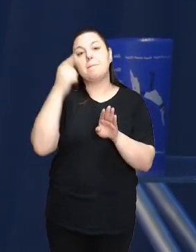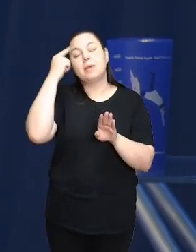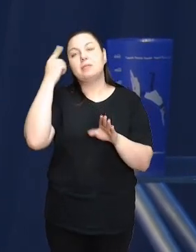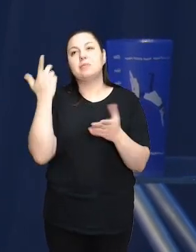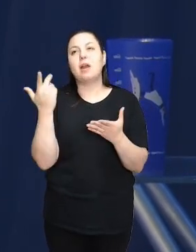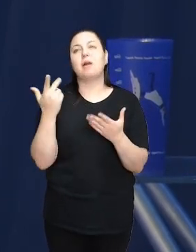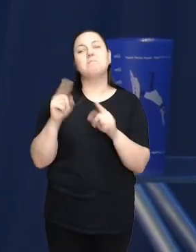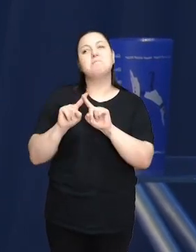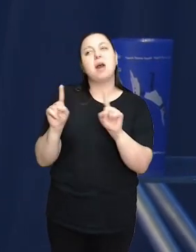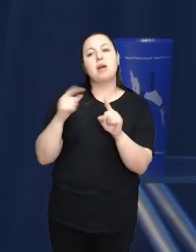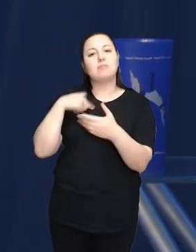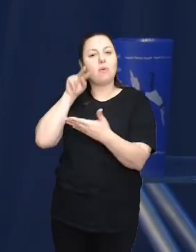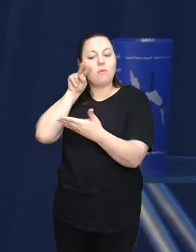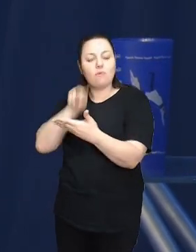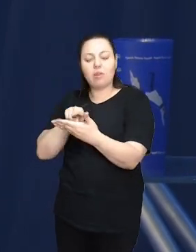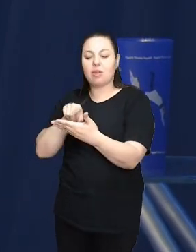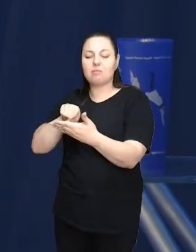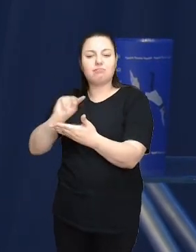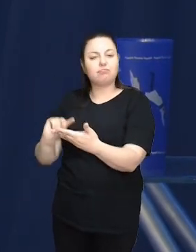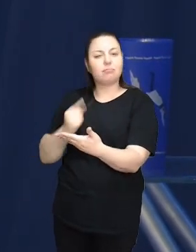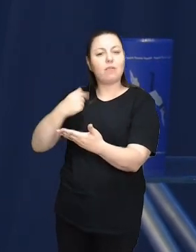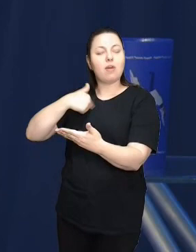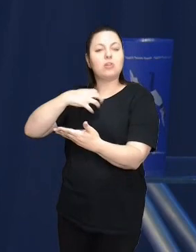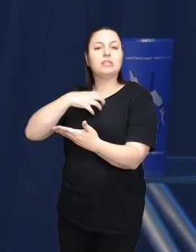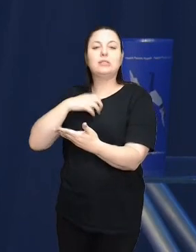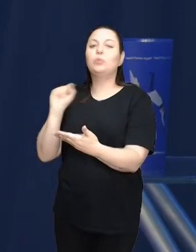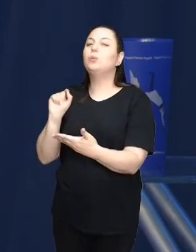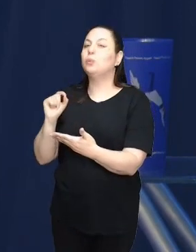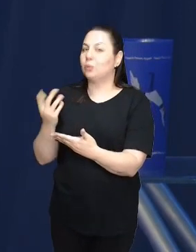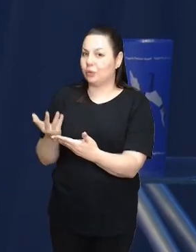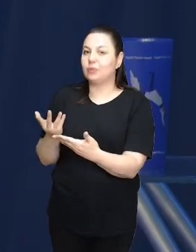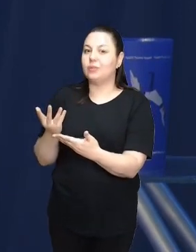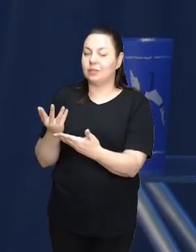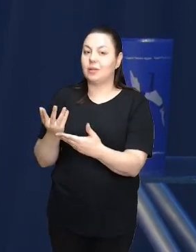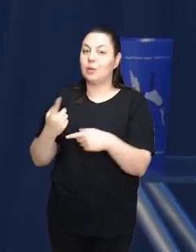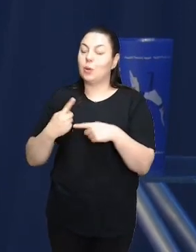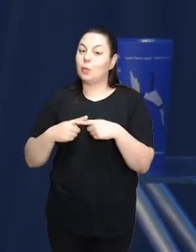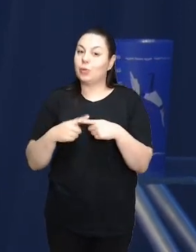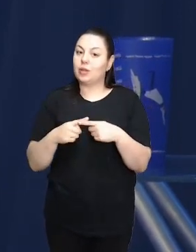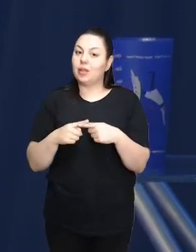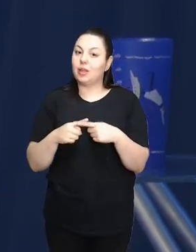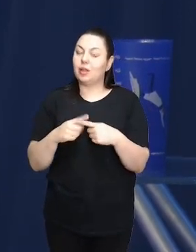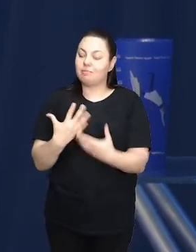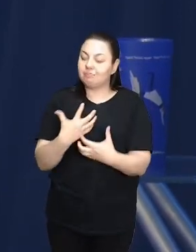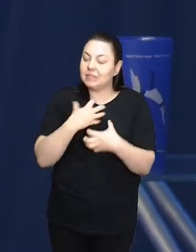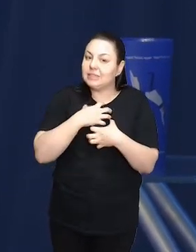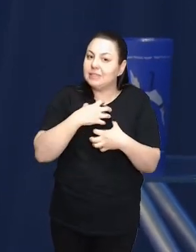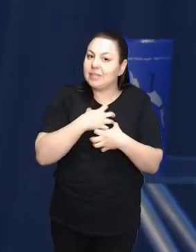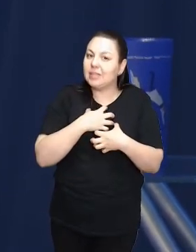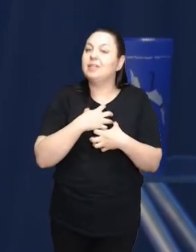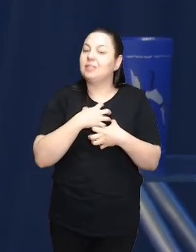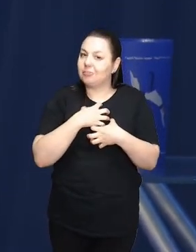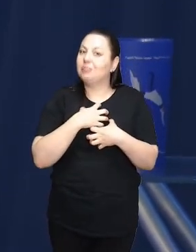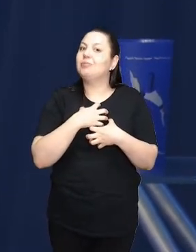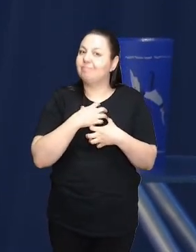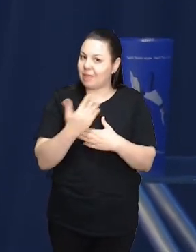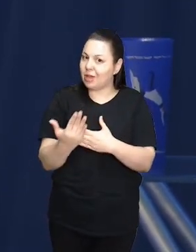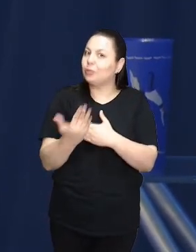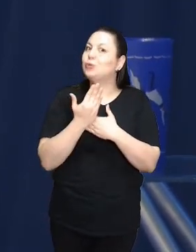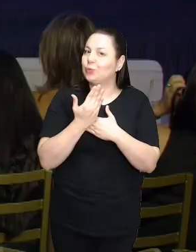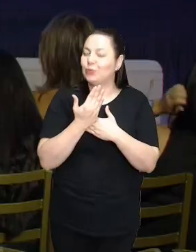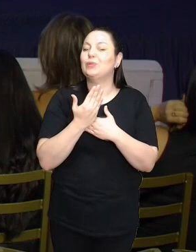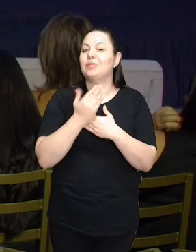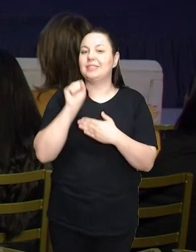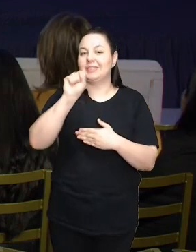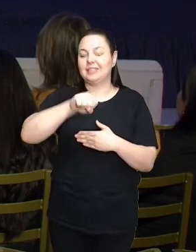faz sentir? Para mim, o sentimento, ele é tanto um termômetro para a gente de escolha,